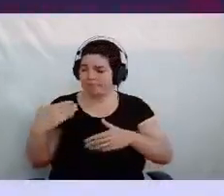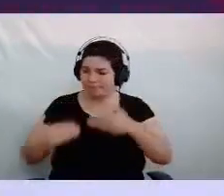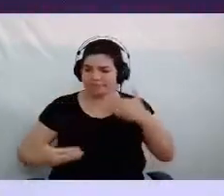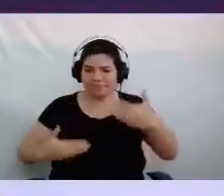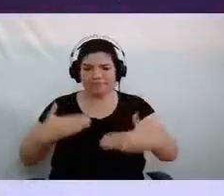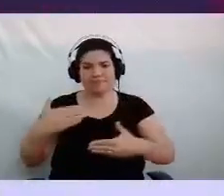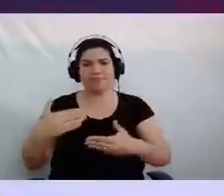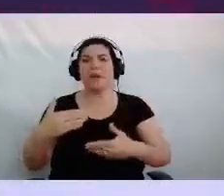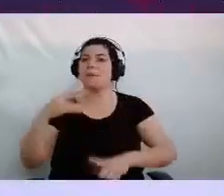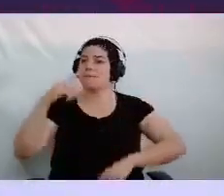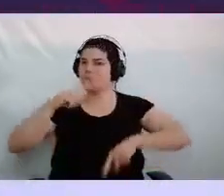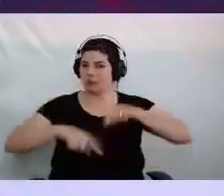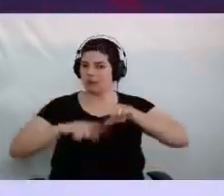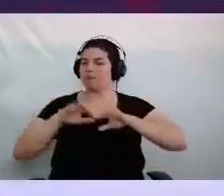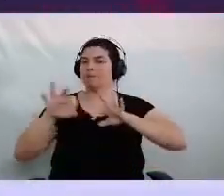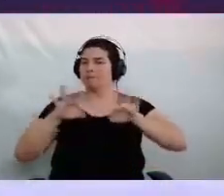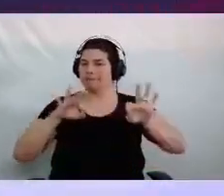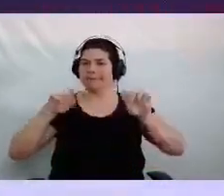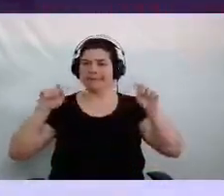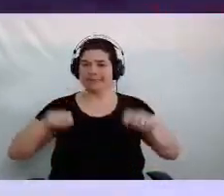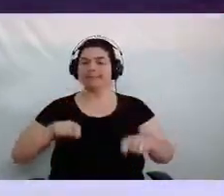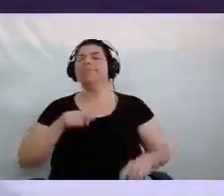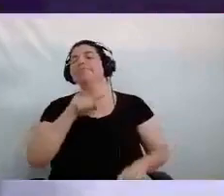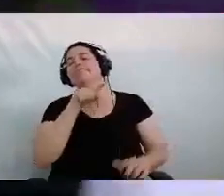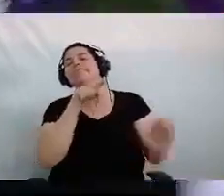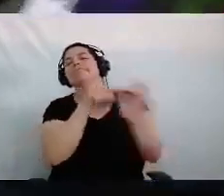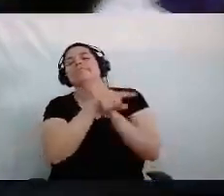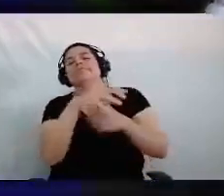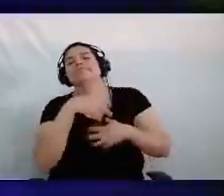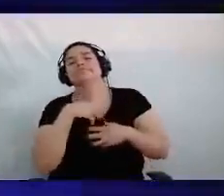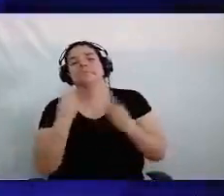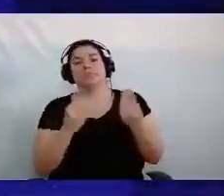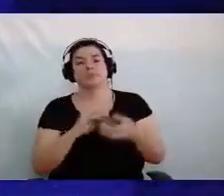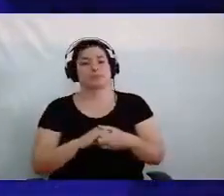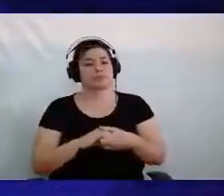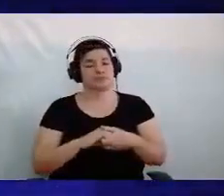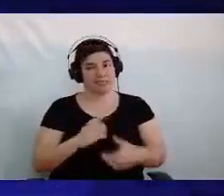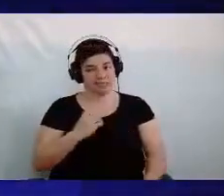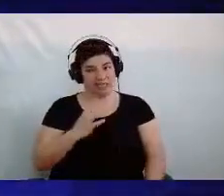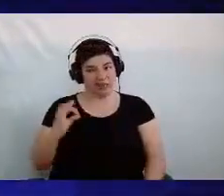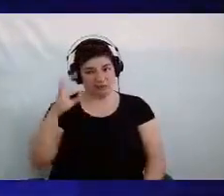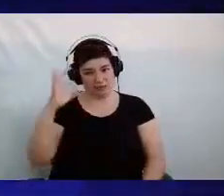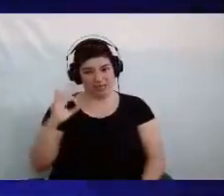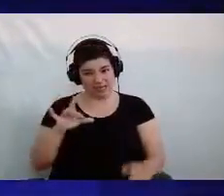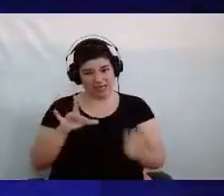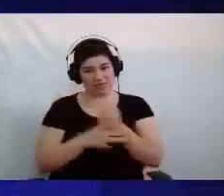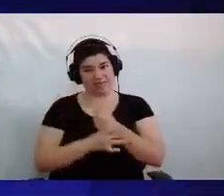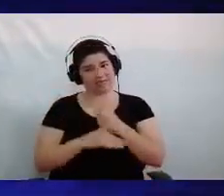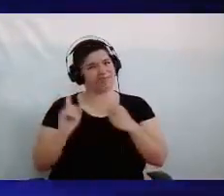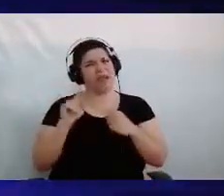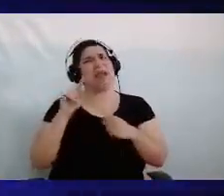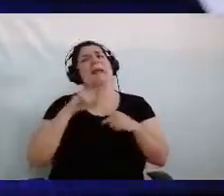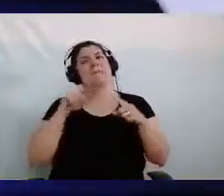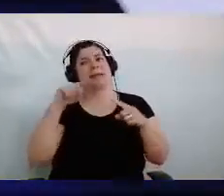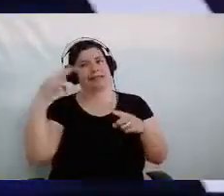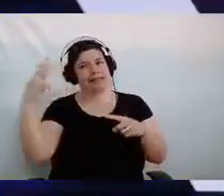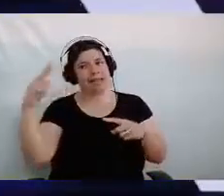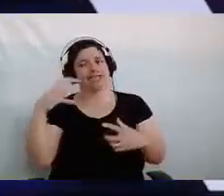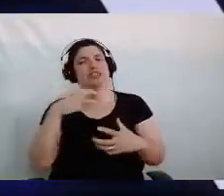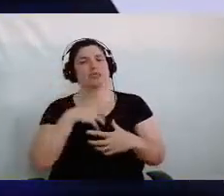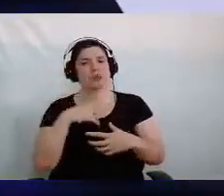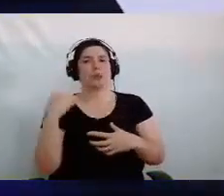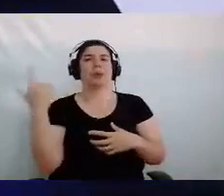nosso produto. Como foi para você, Jô? Eu não estava 100% segura, mas o AJ, com esse jeitinho dele, já tinha